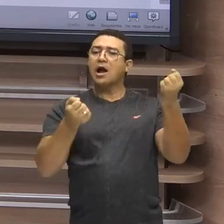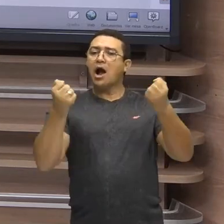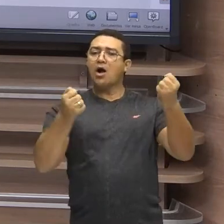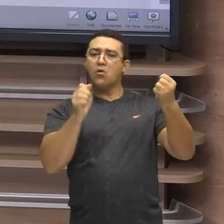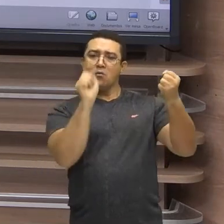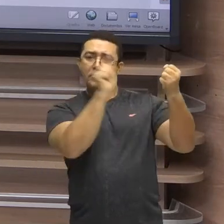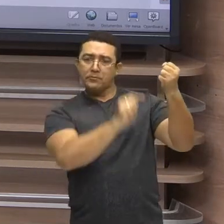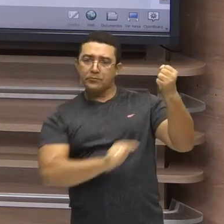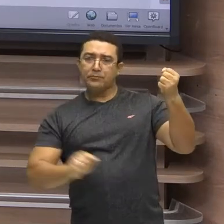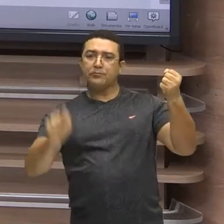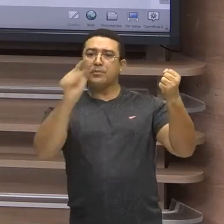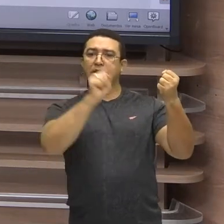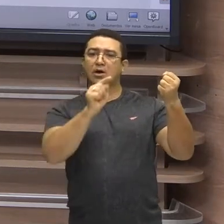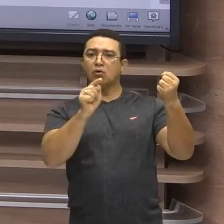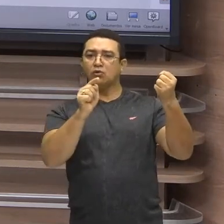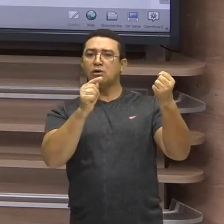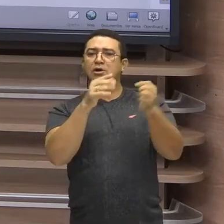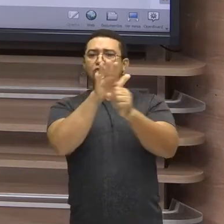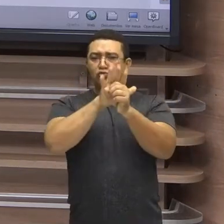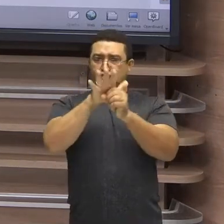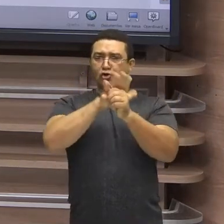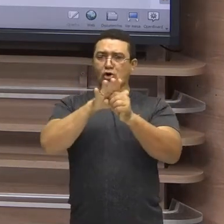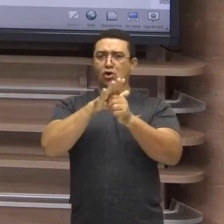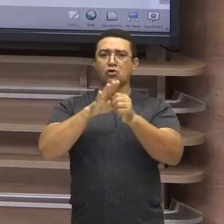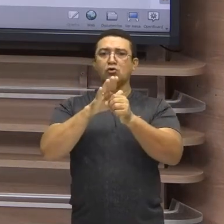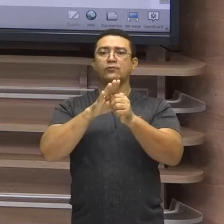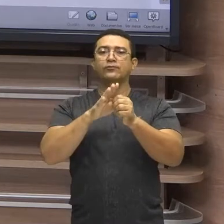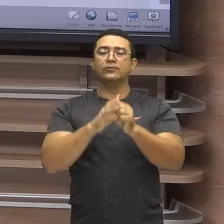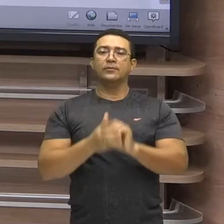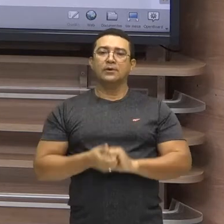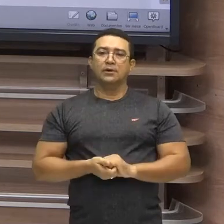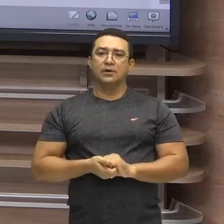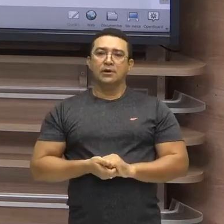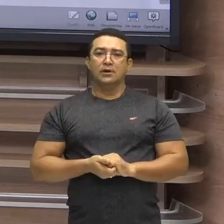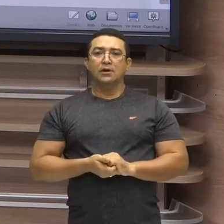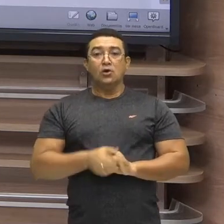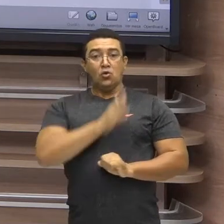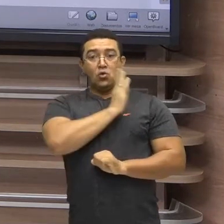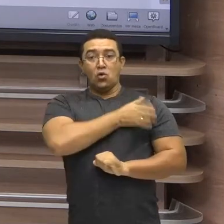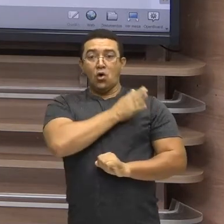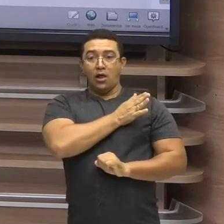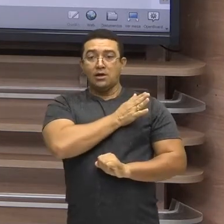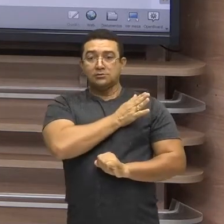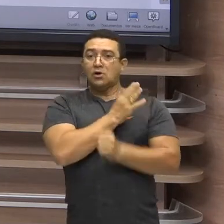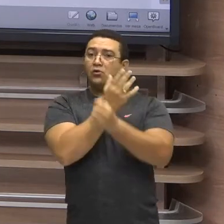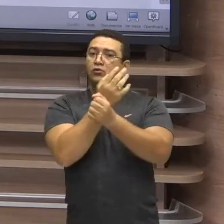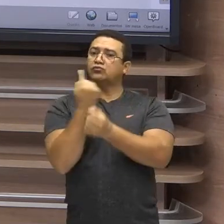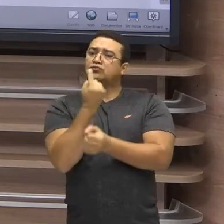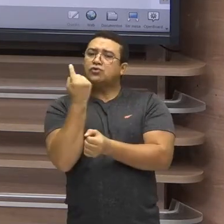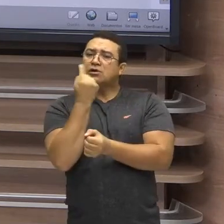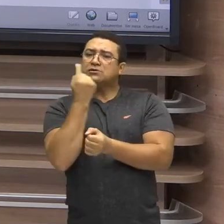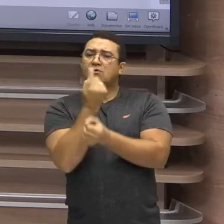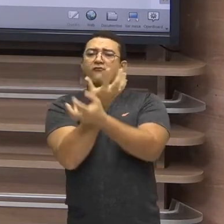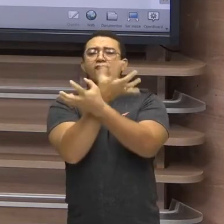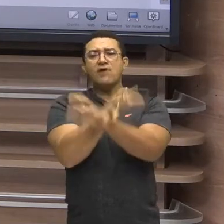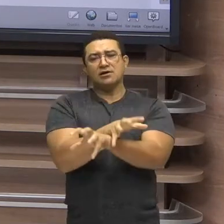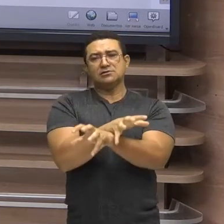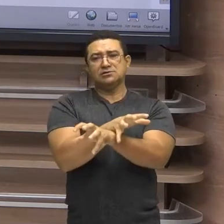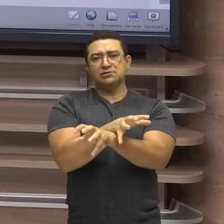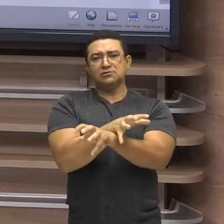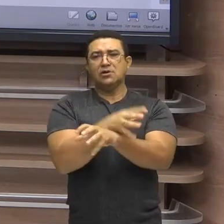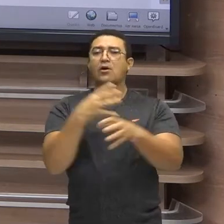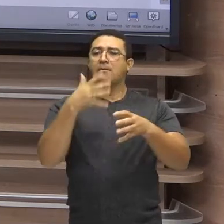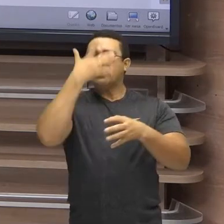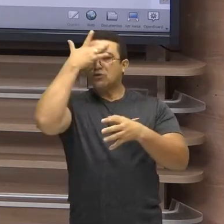Está falando da viagem, vamos dizer assim, de carro, por exemplo, e um coração, porque ele viaja só, o caminhoneiro faz muito